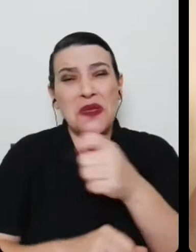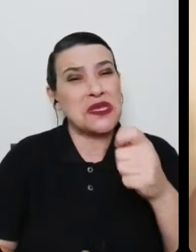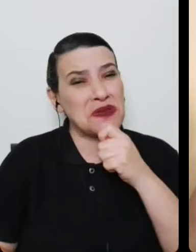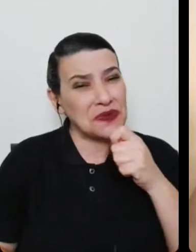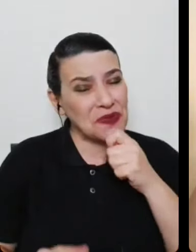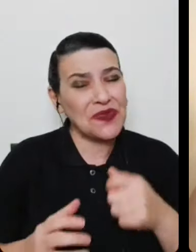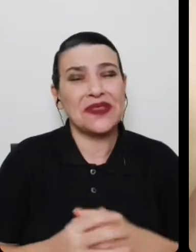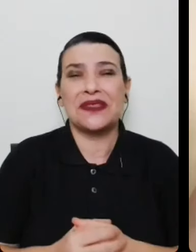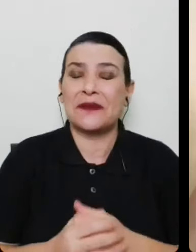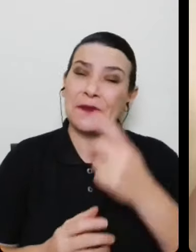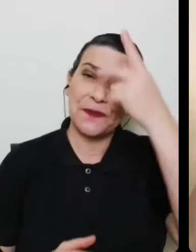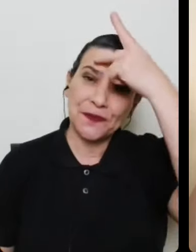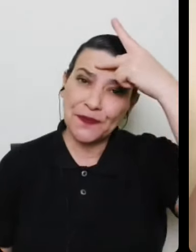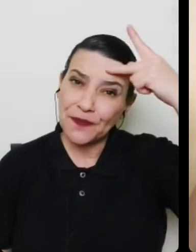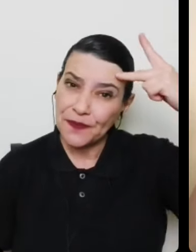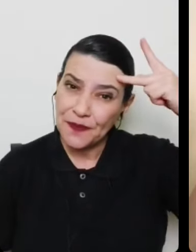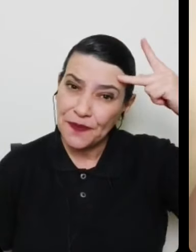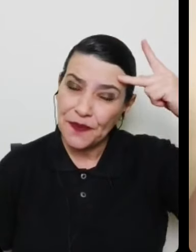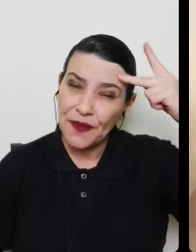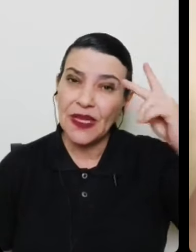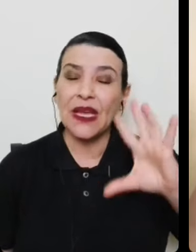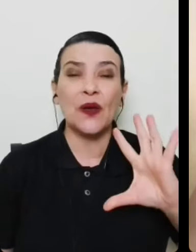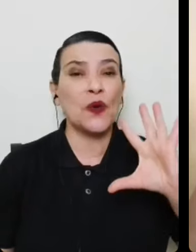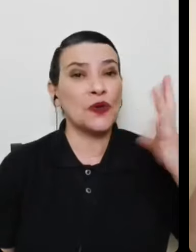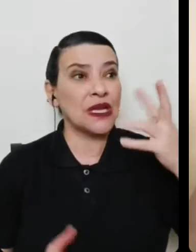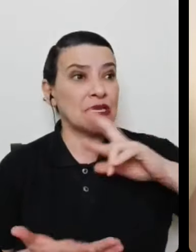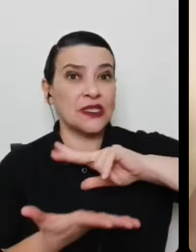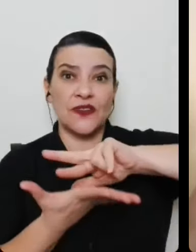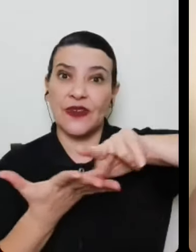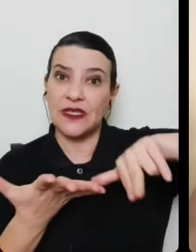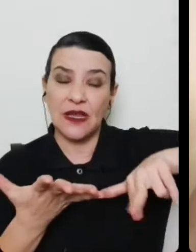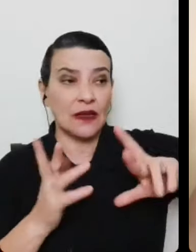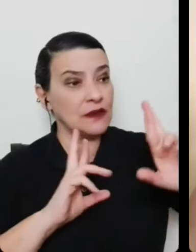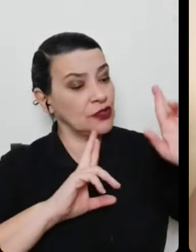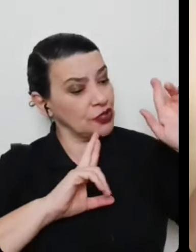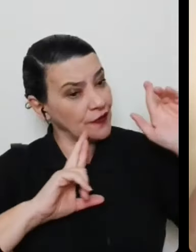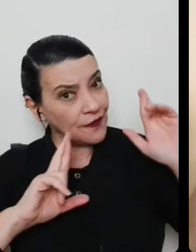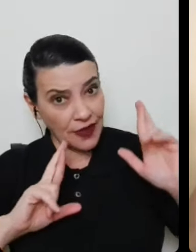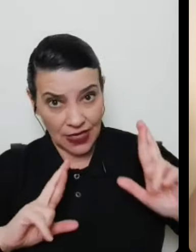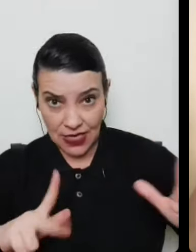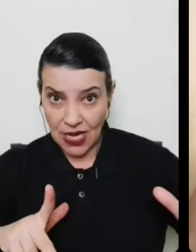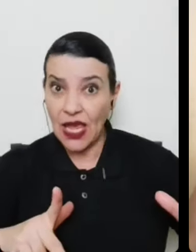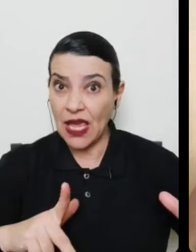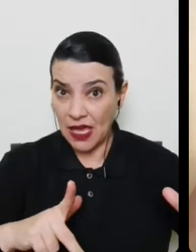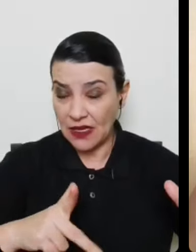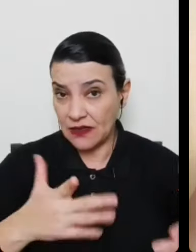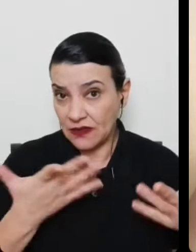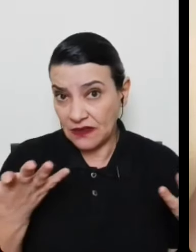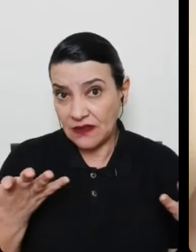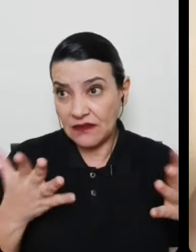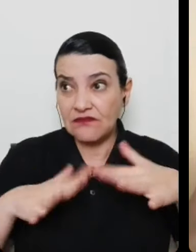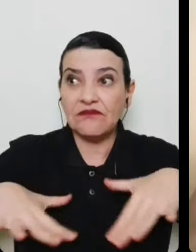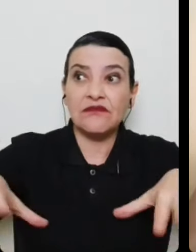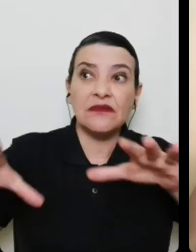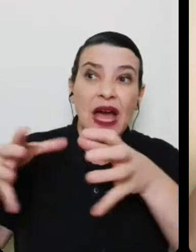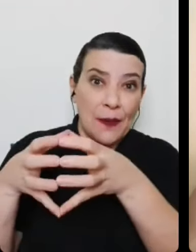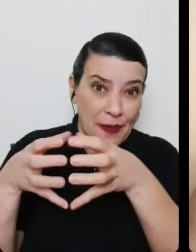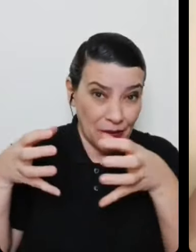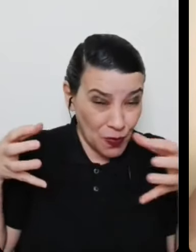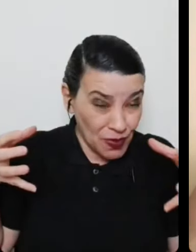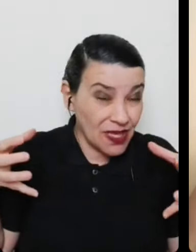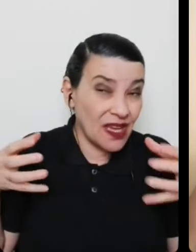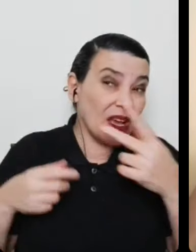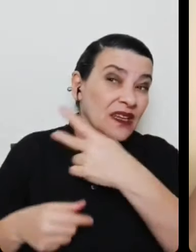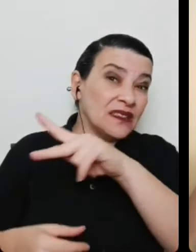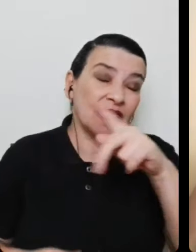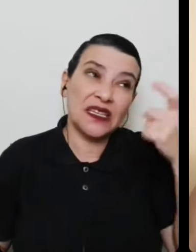pessoa que tenha uma diversidade, uma diferença em relação ao senso comum, ao que o senso comum